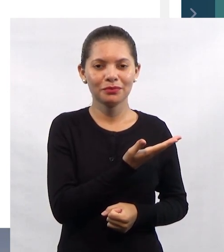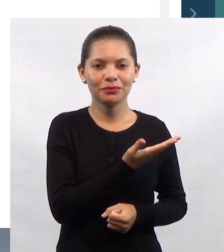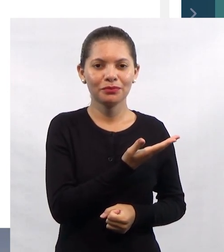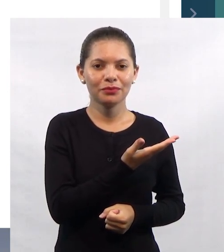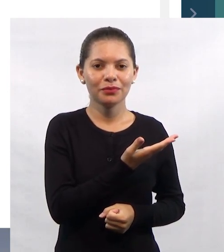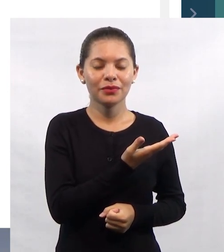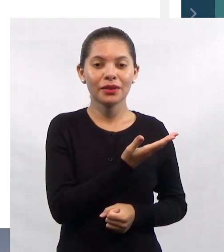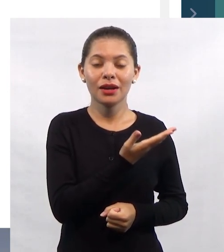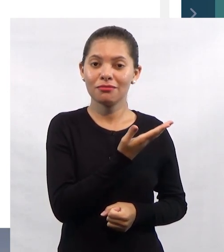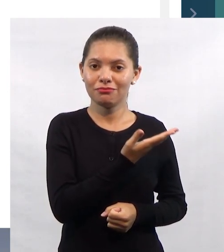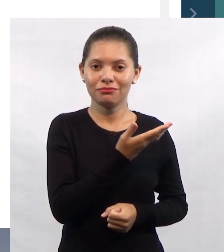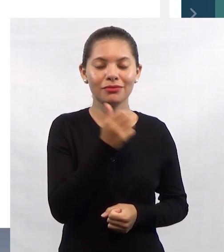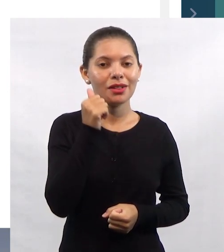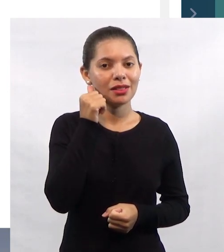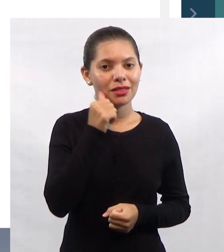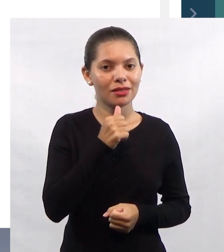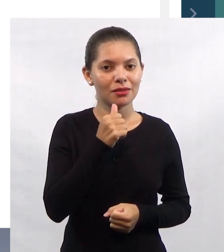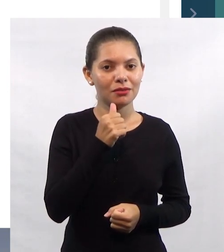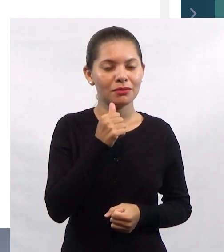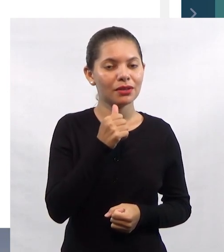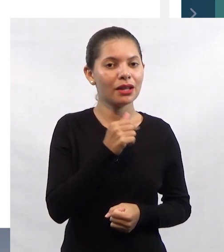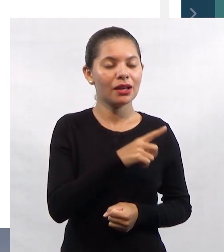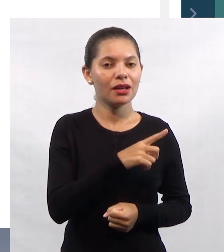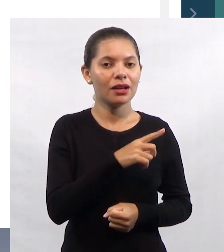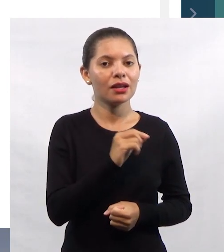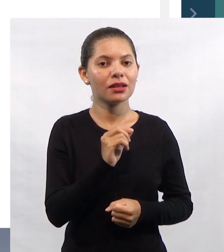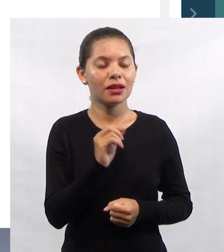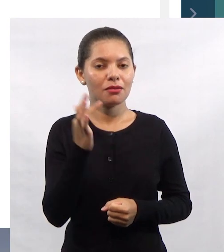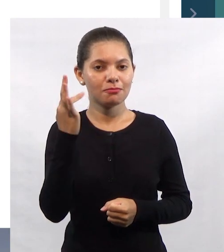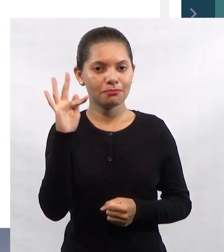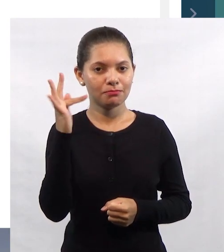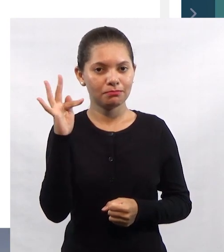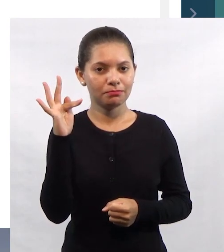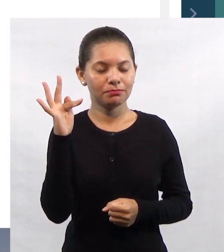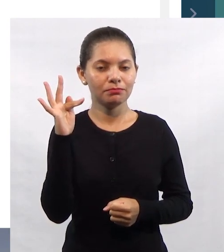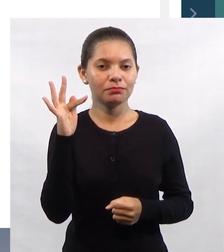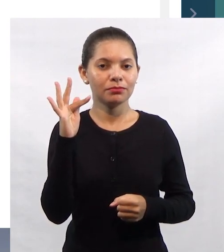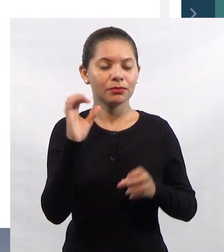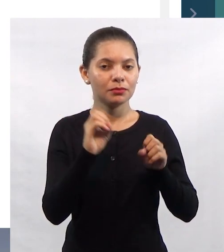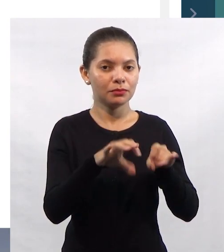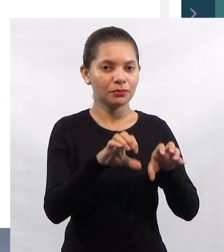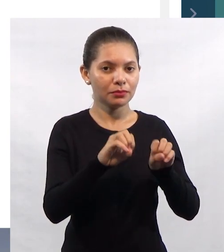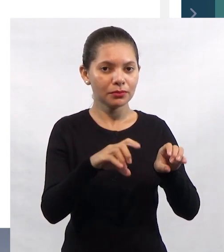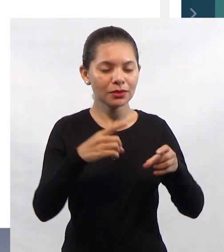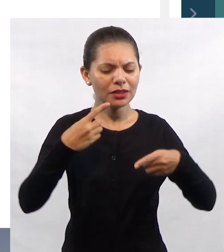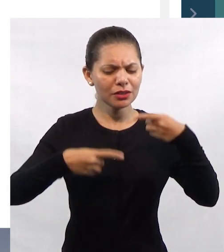Cássia Kunzer ela é da Rede Federal de Educação